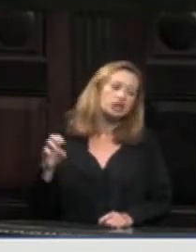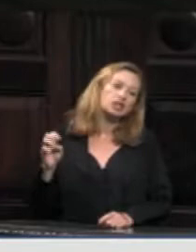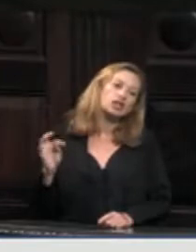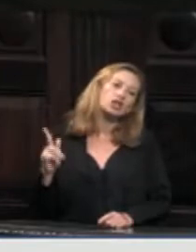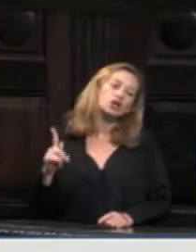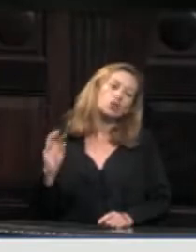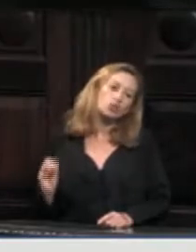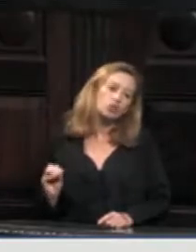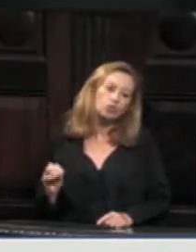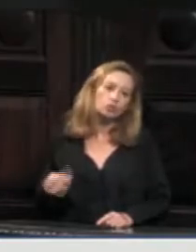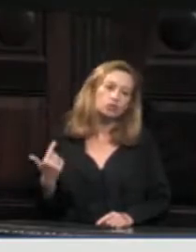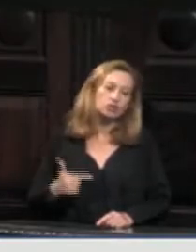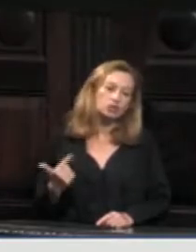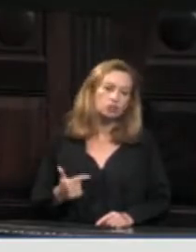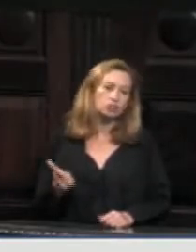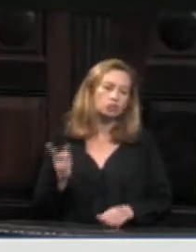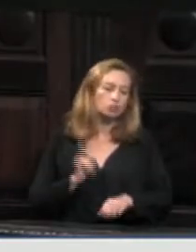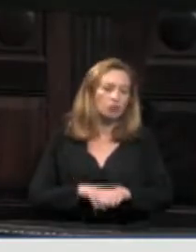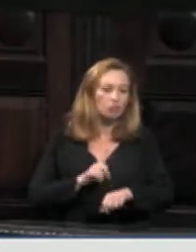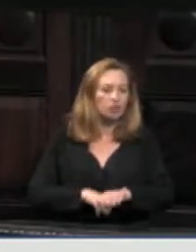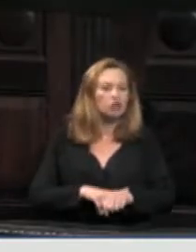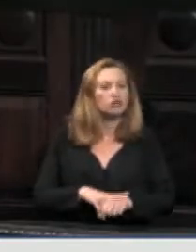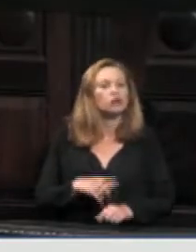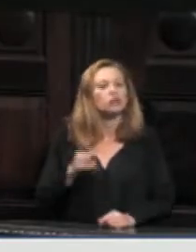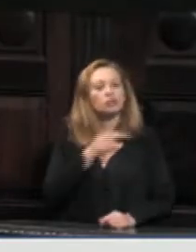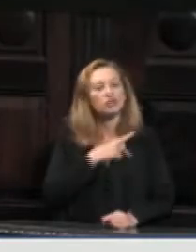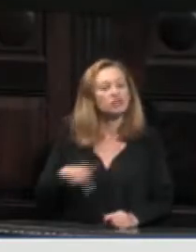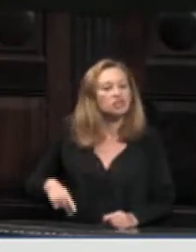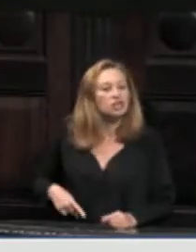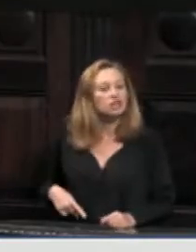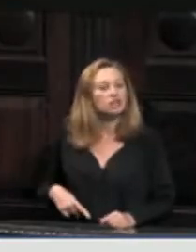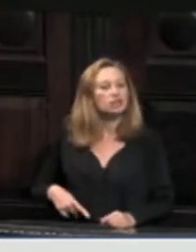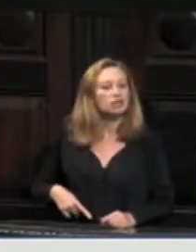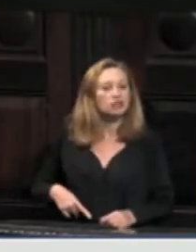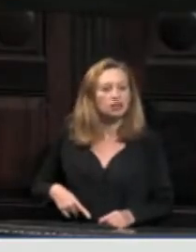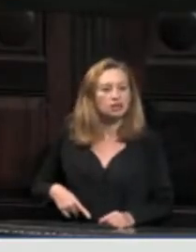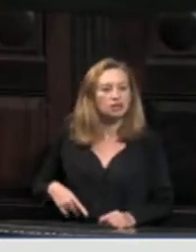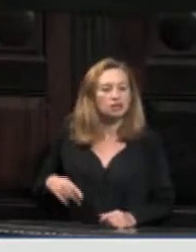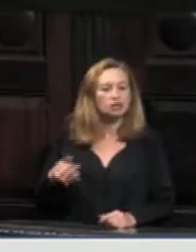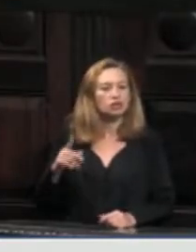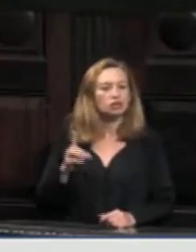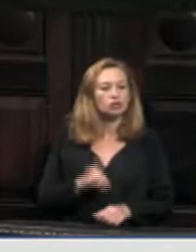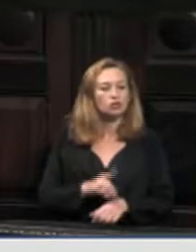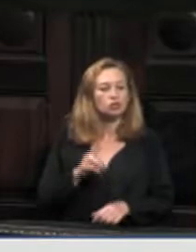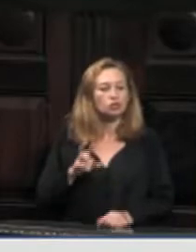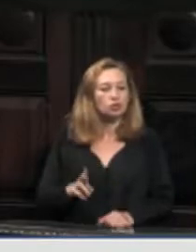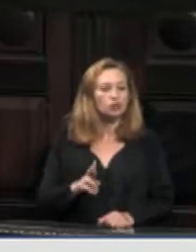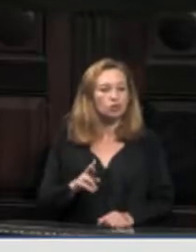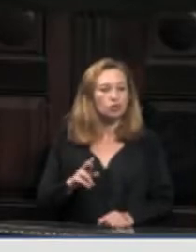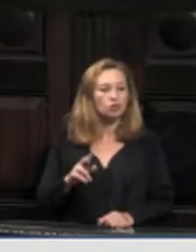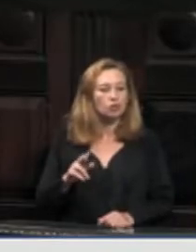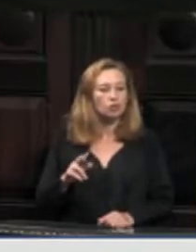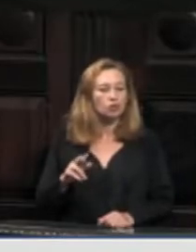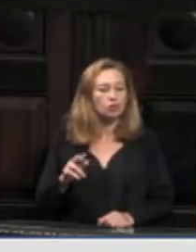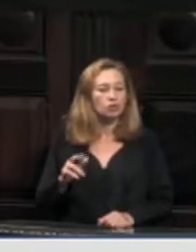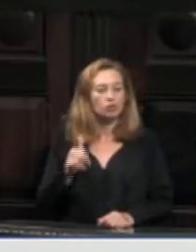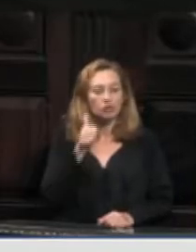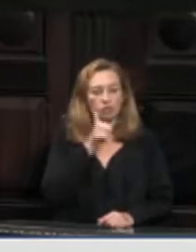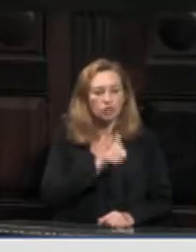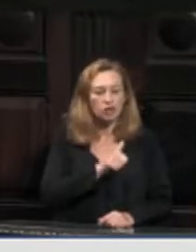período, o presidente era a doutora Mariana Montebello.